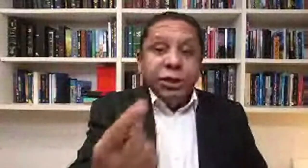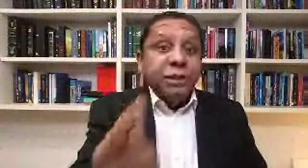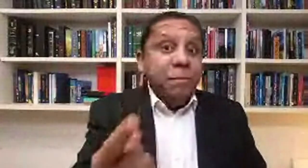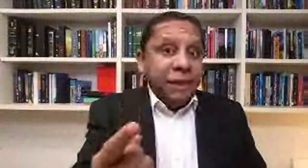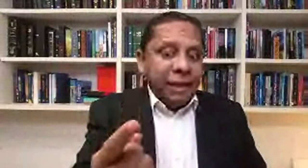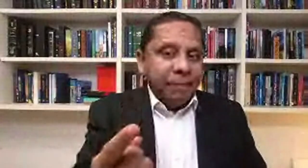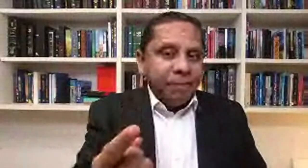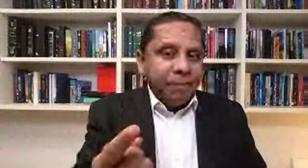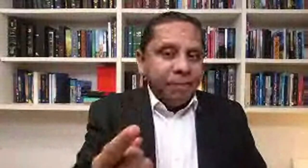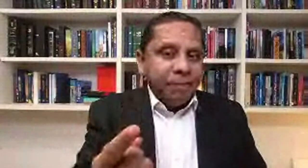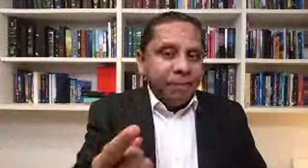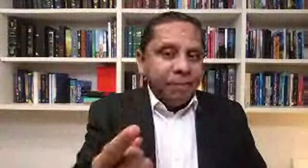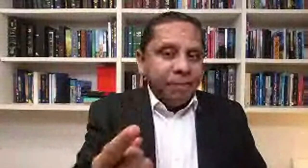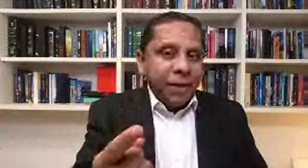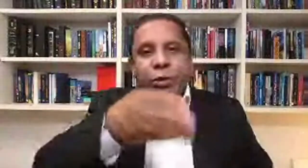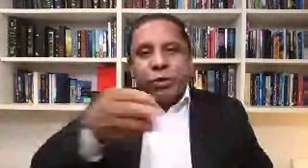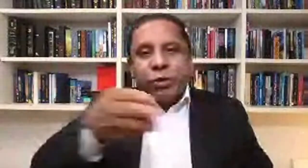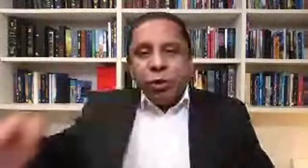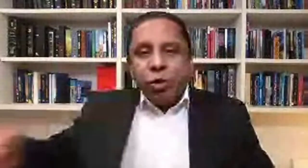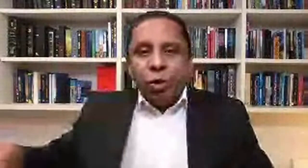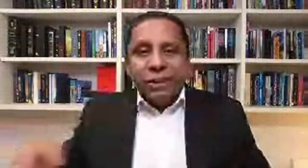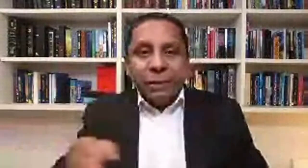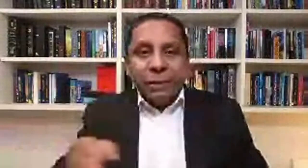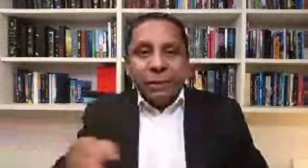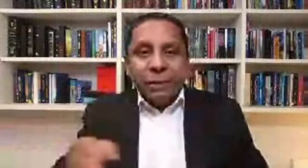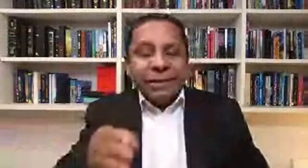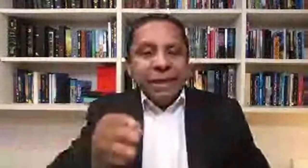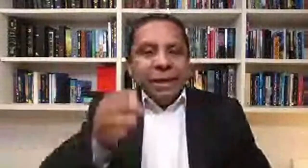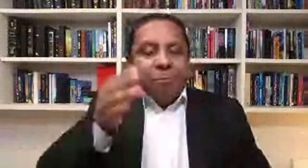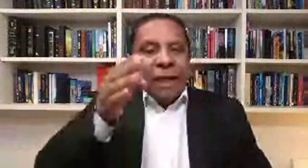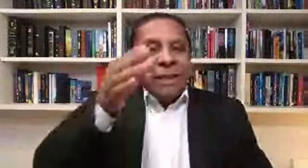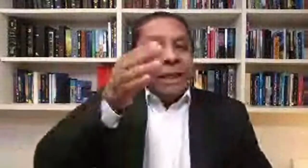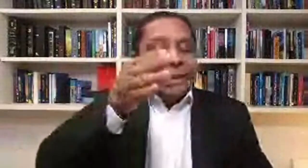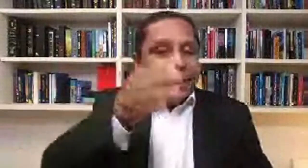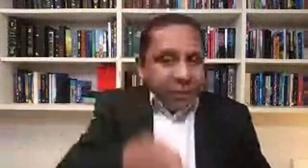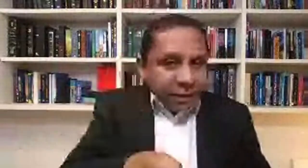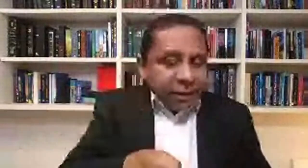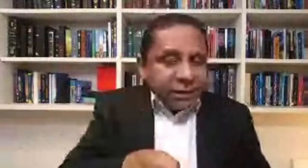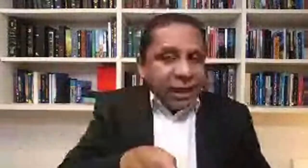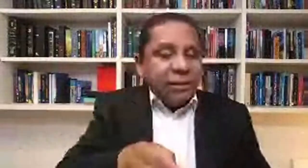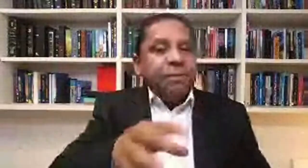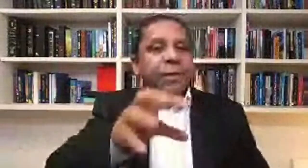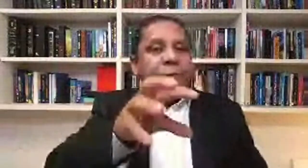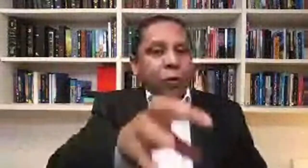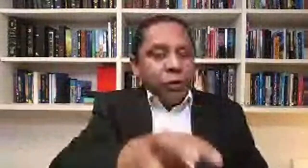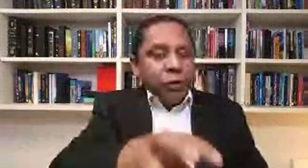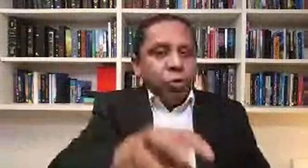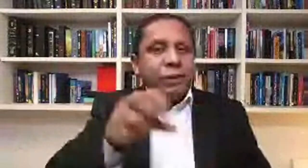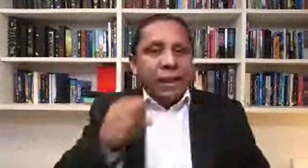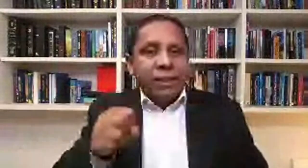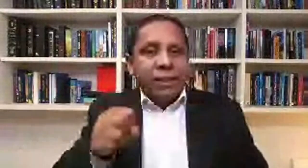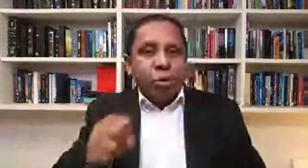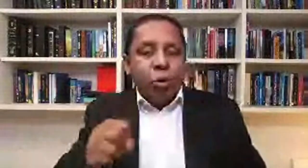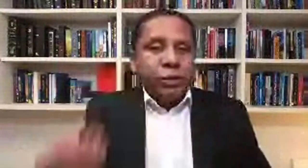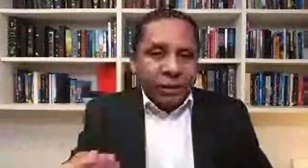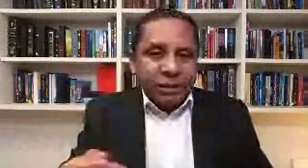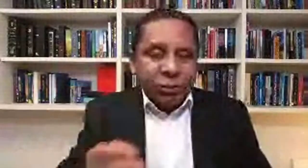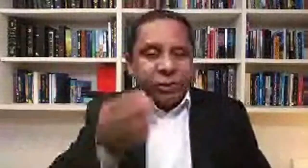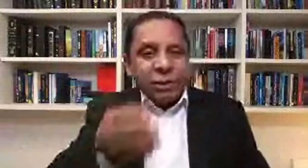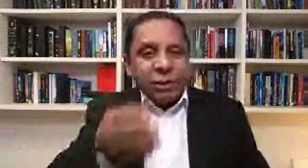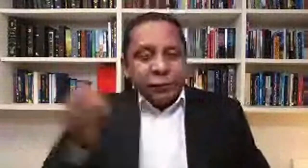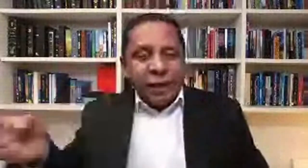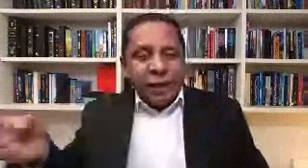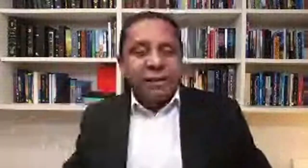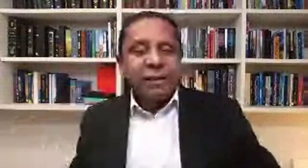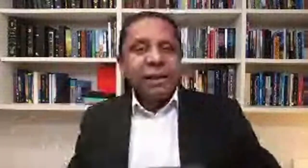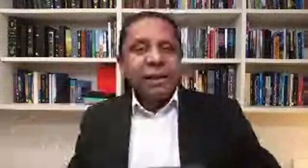exemplo de Esmirna. Nós temos que citar de todas, mas pelas características da cidade, foram então usadas como